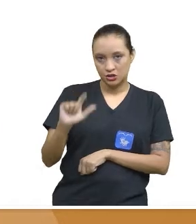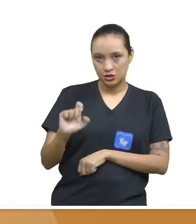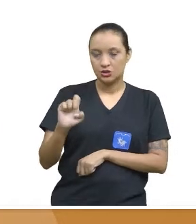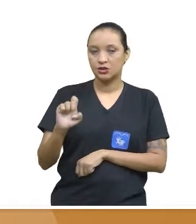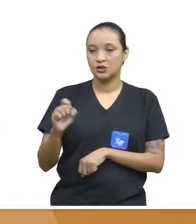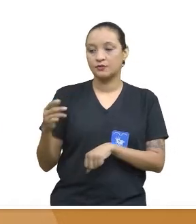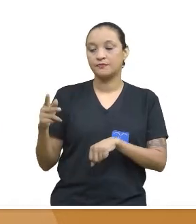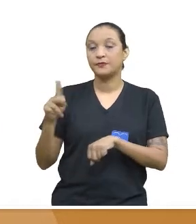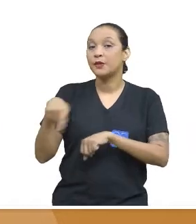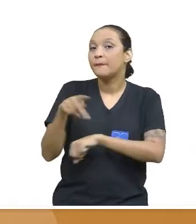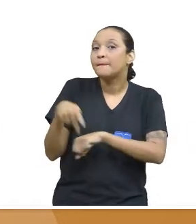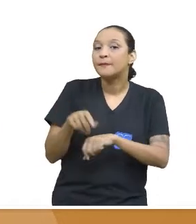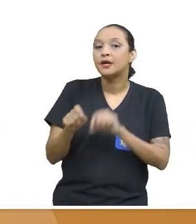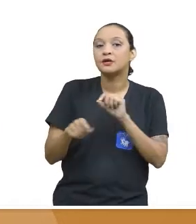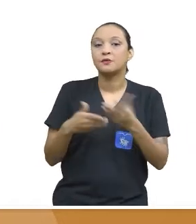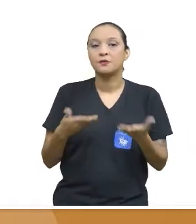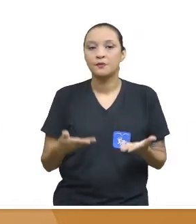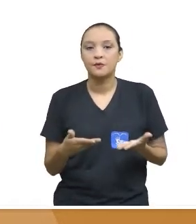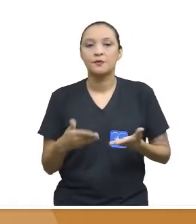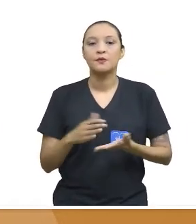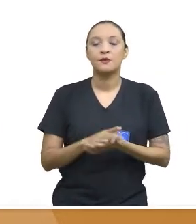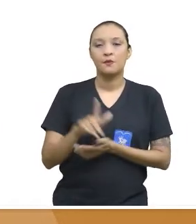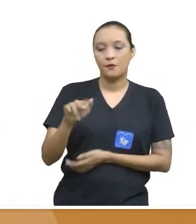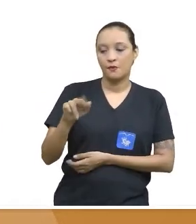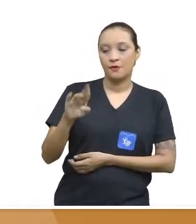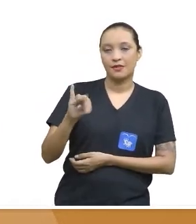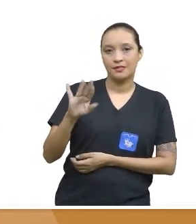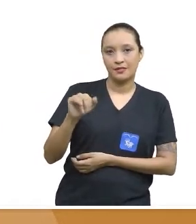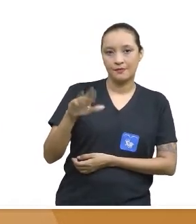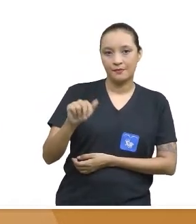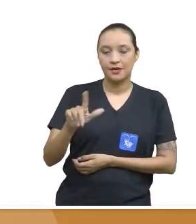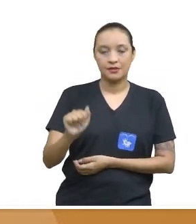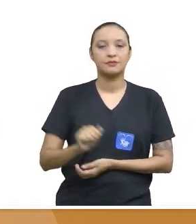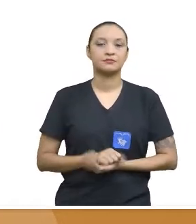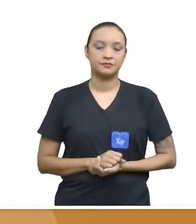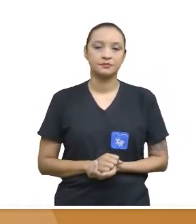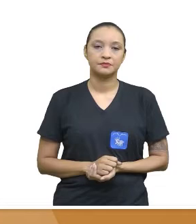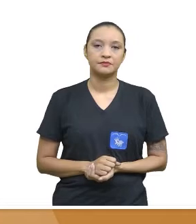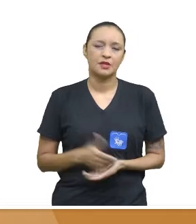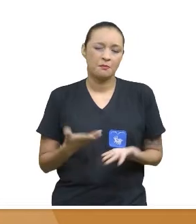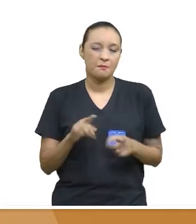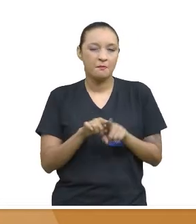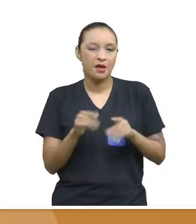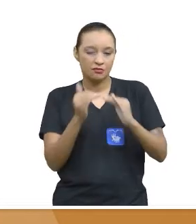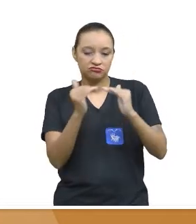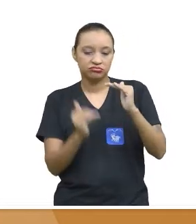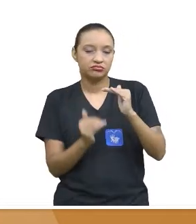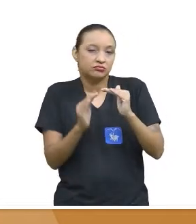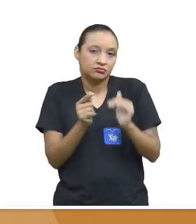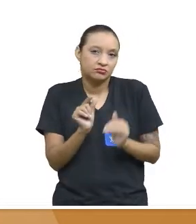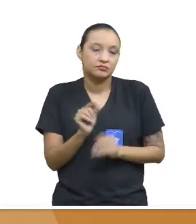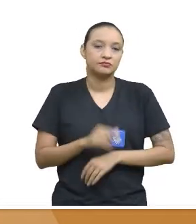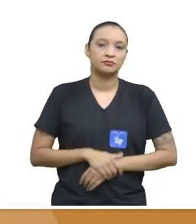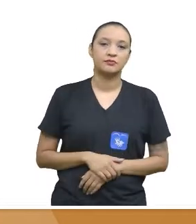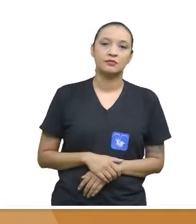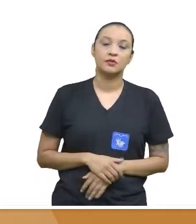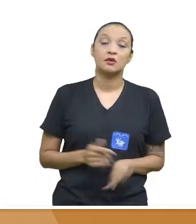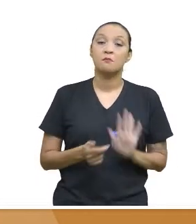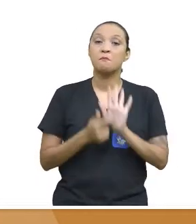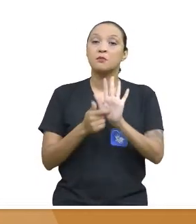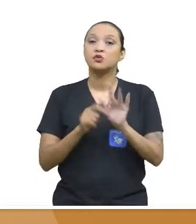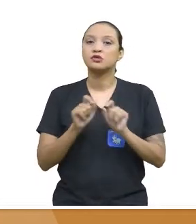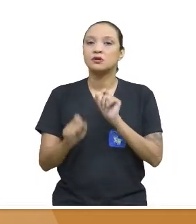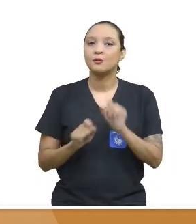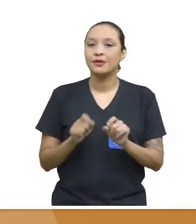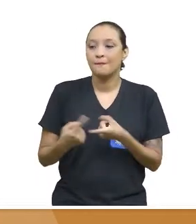unidades administrativas de cunho um pouco inferior. Aí a gente vai ver quais são as causas para